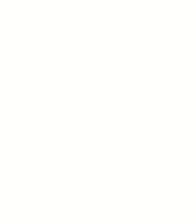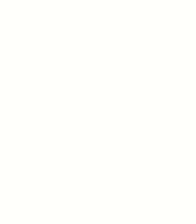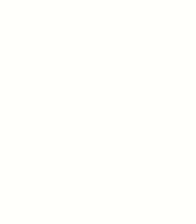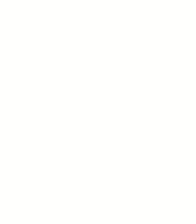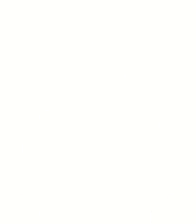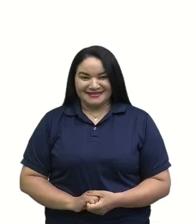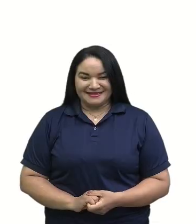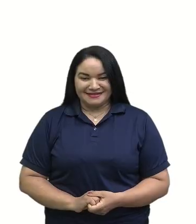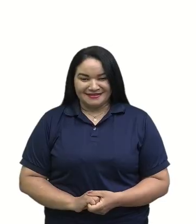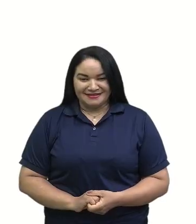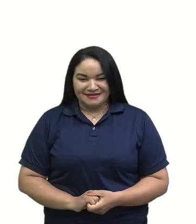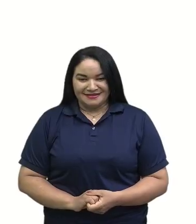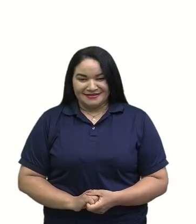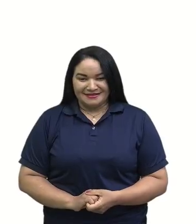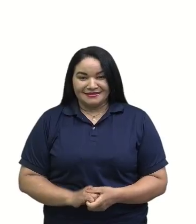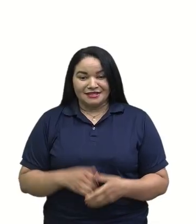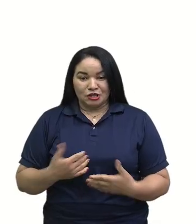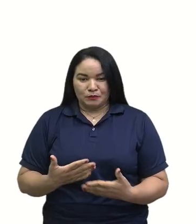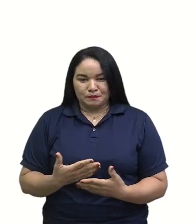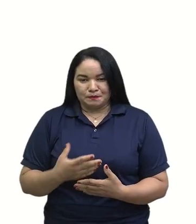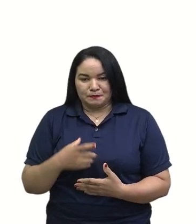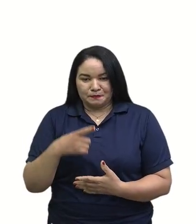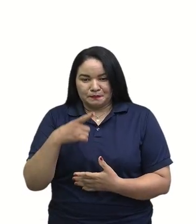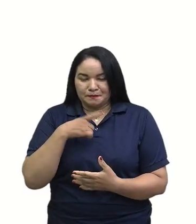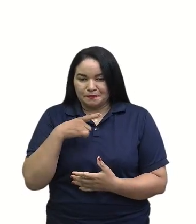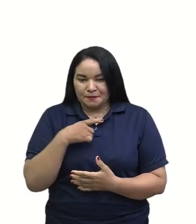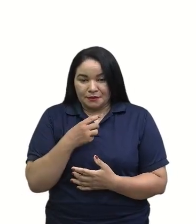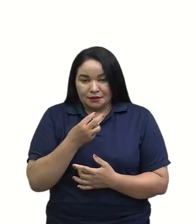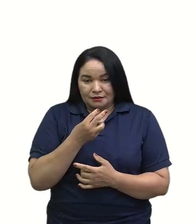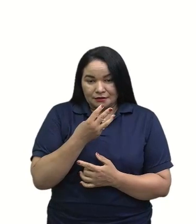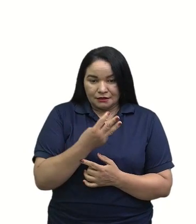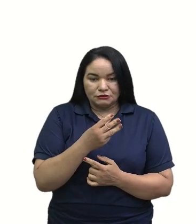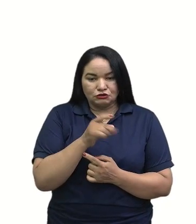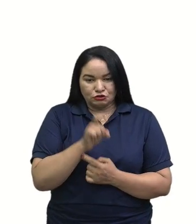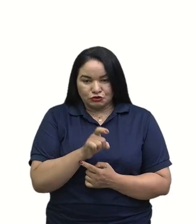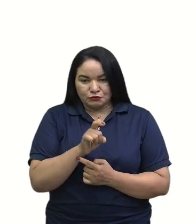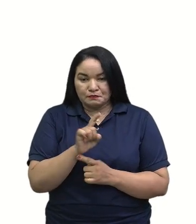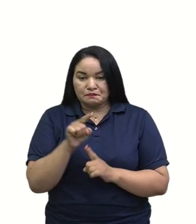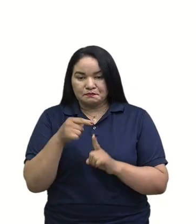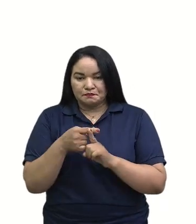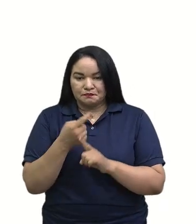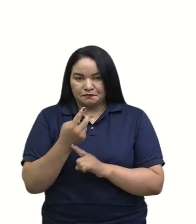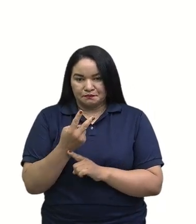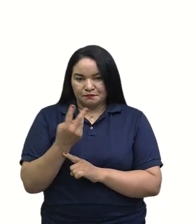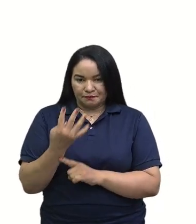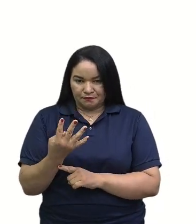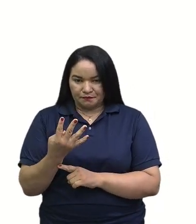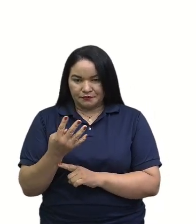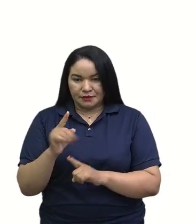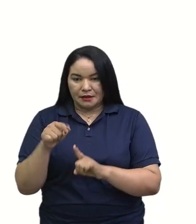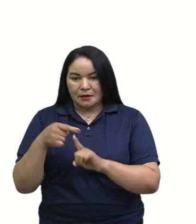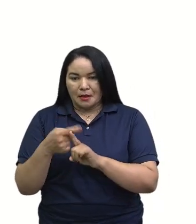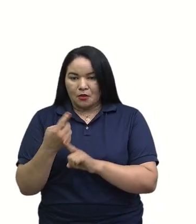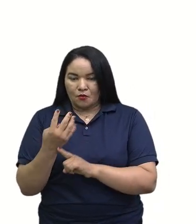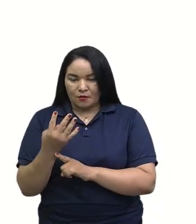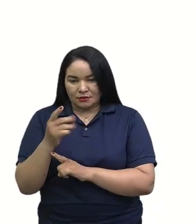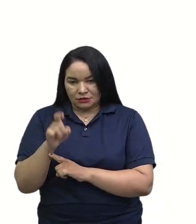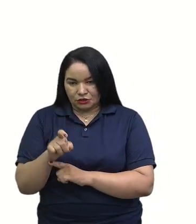24, que é a medida de um dos ângulos, mais 4x